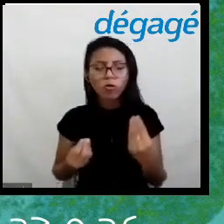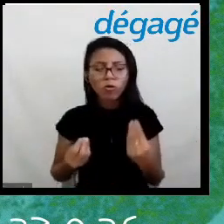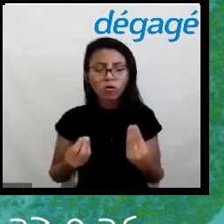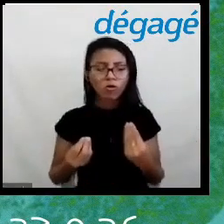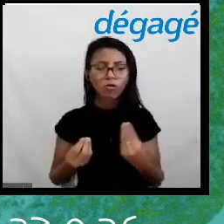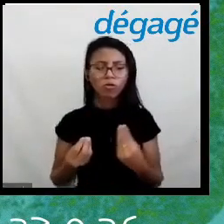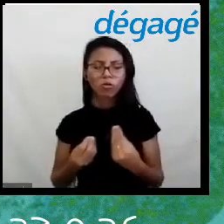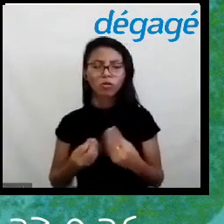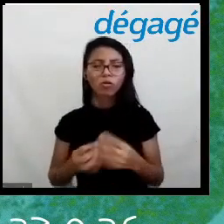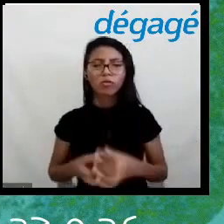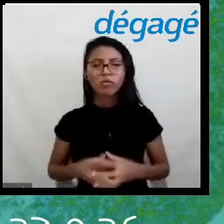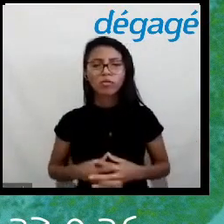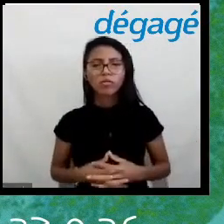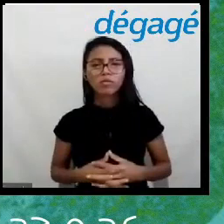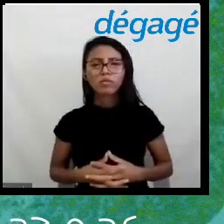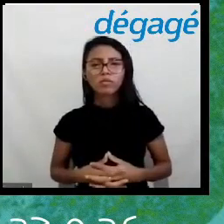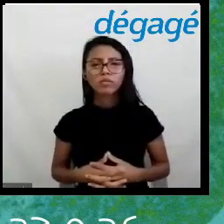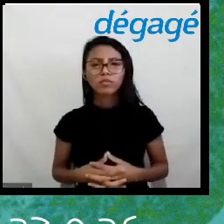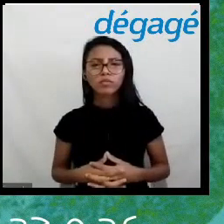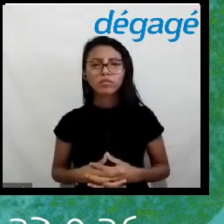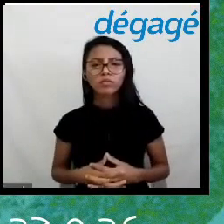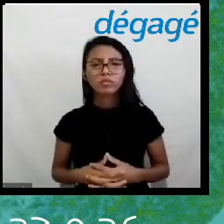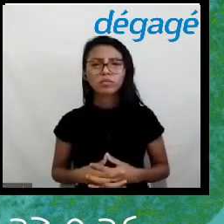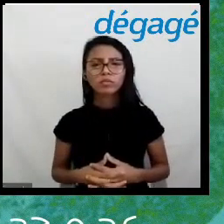seria interessante, eu acho, que a gente